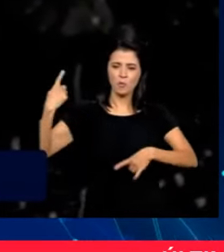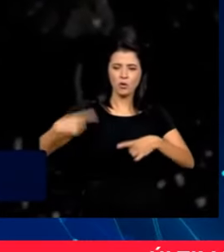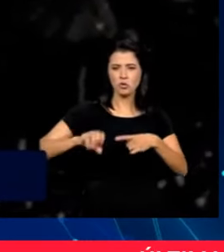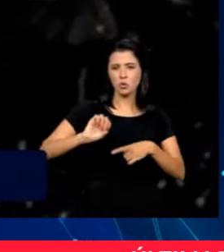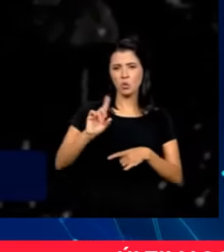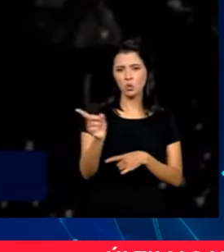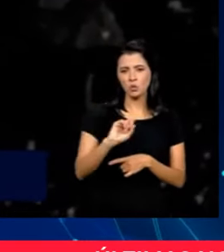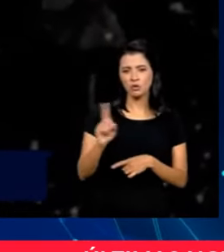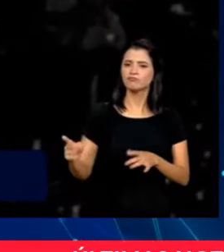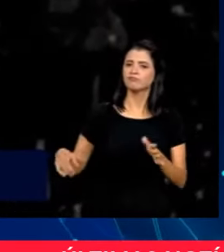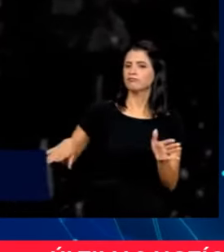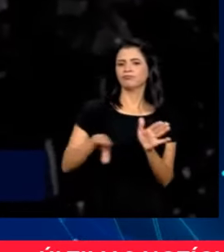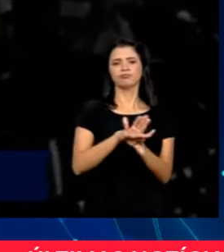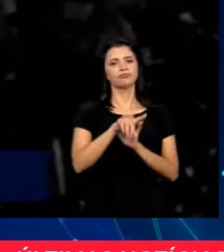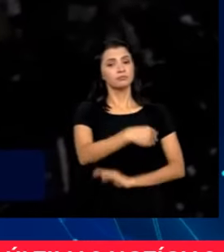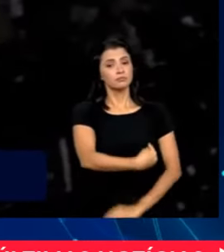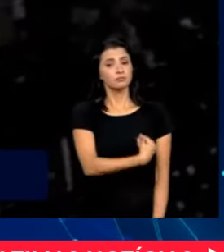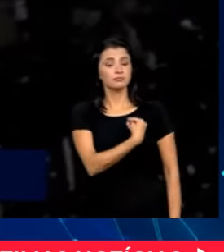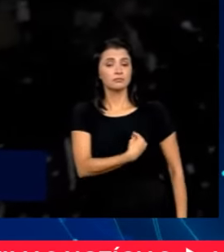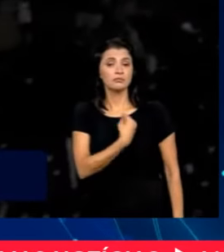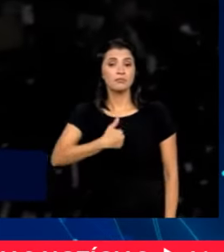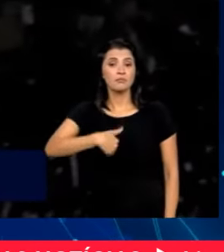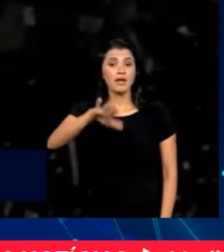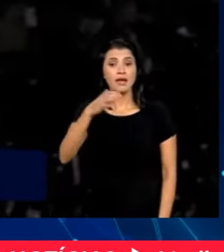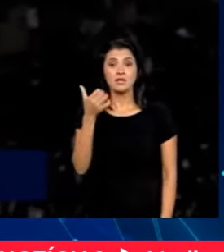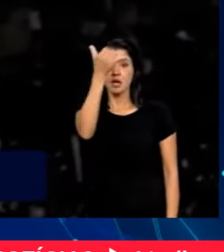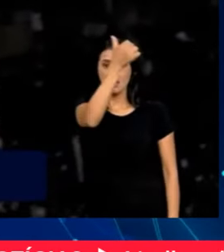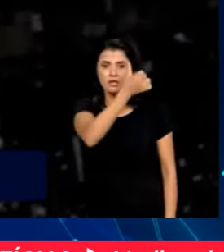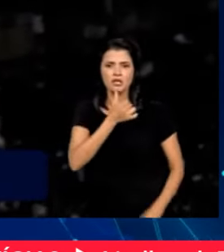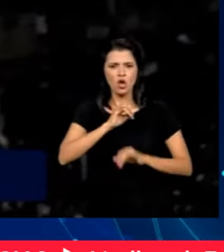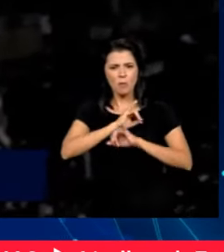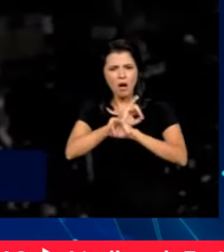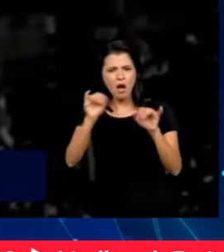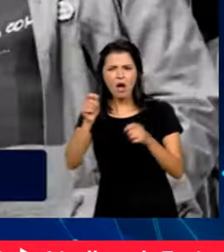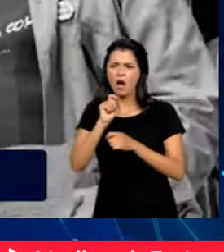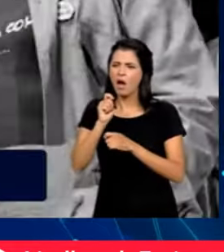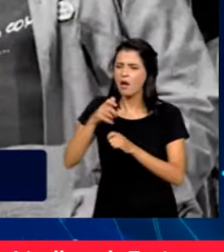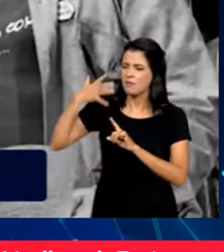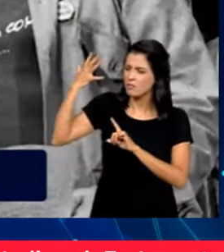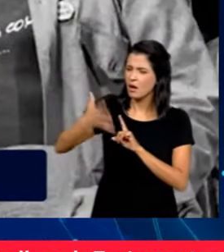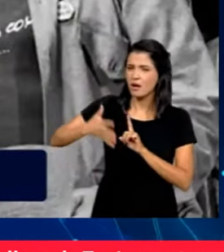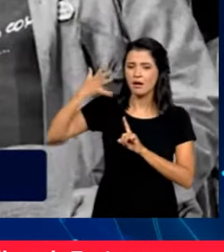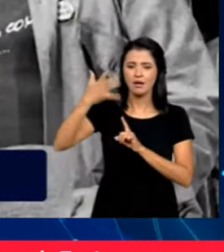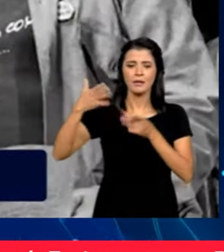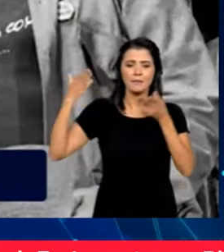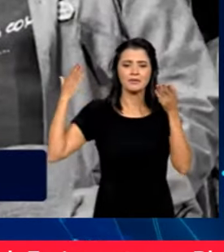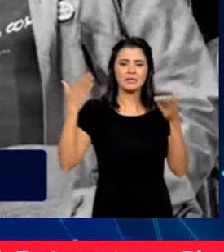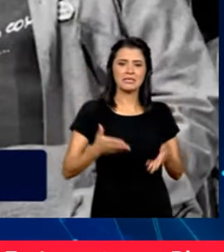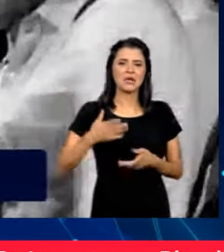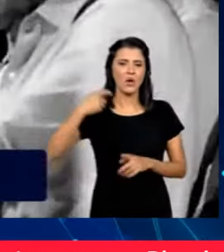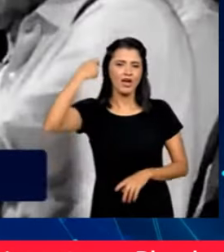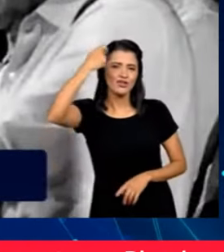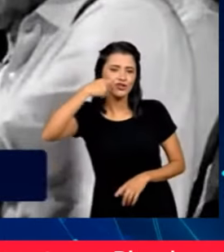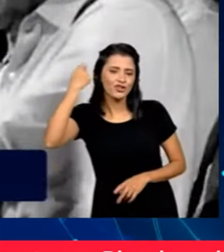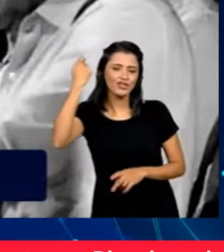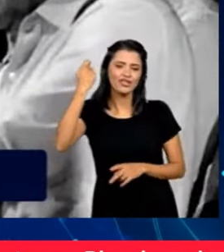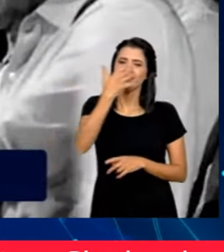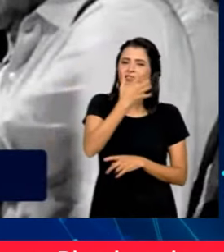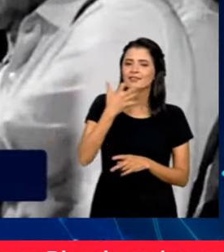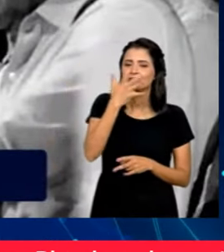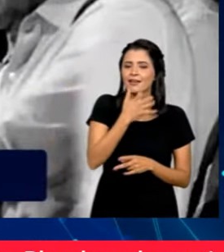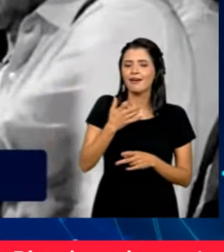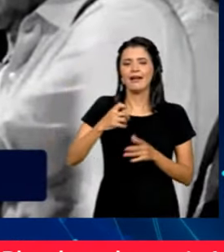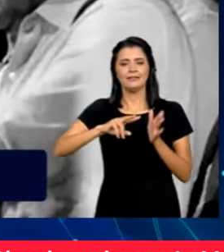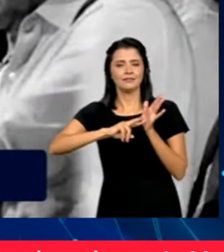não marcaram presença. Foram mais de 6 horas de comício, com discursos e participações de artistas,